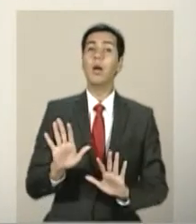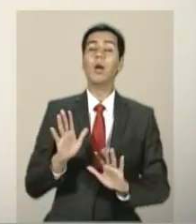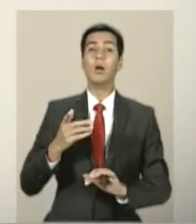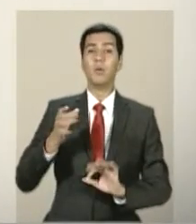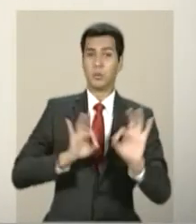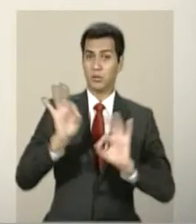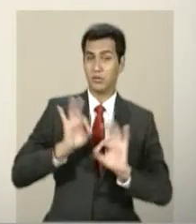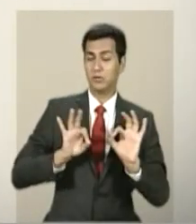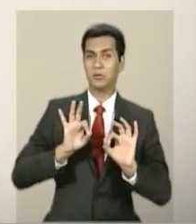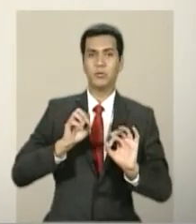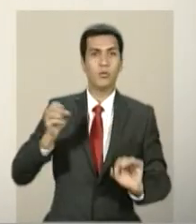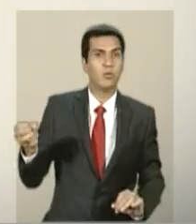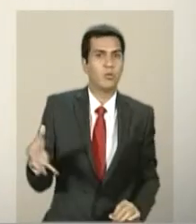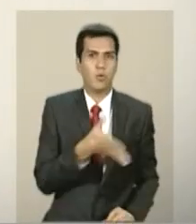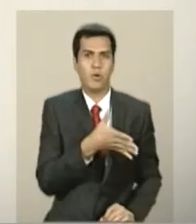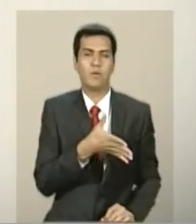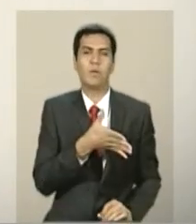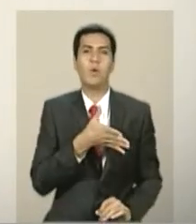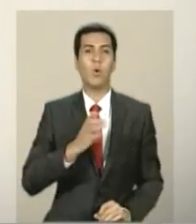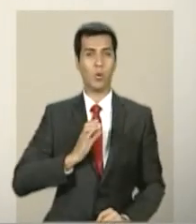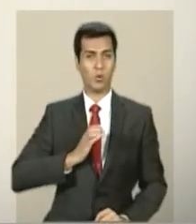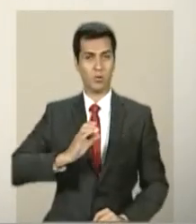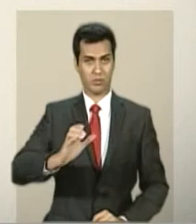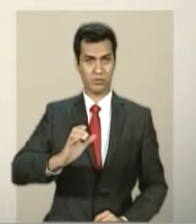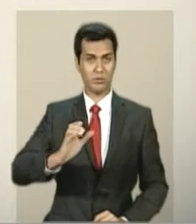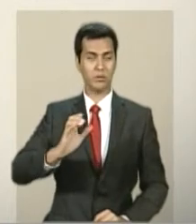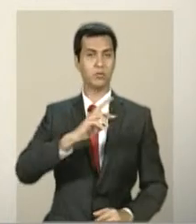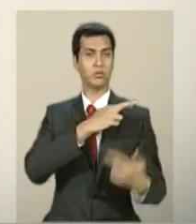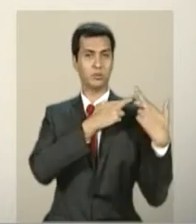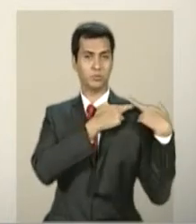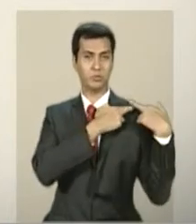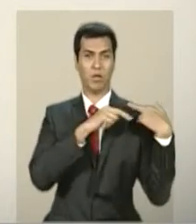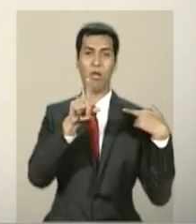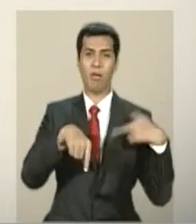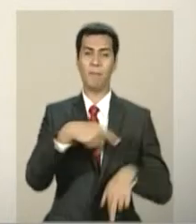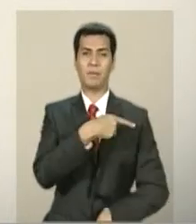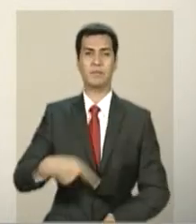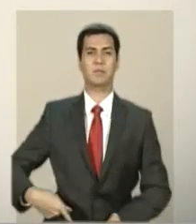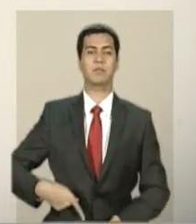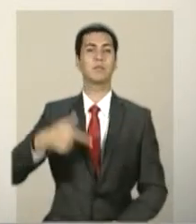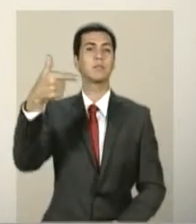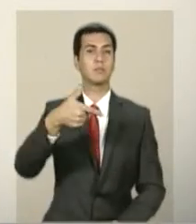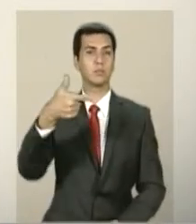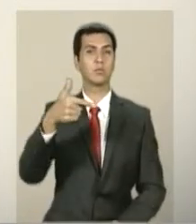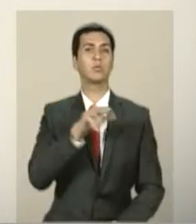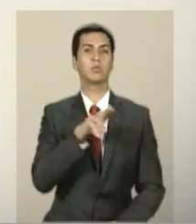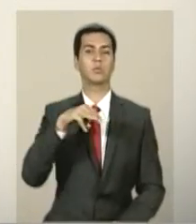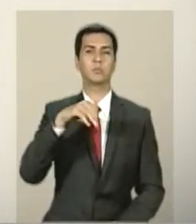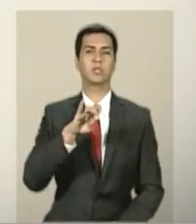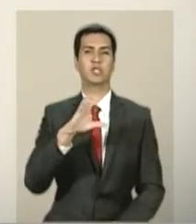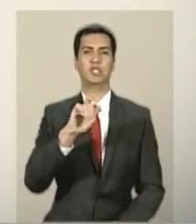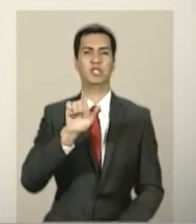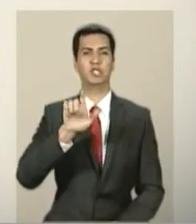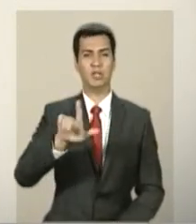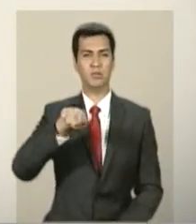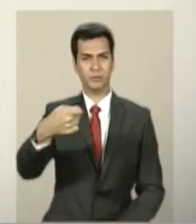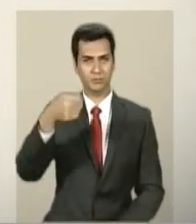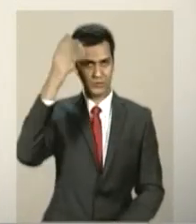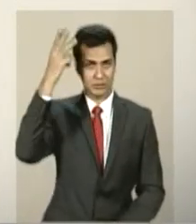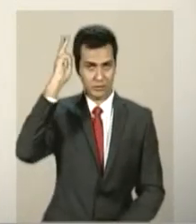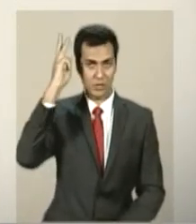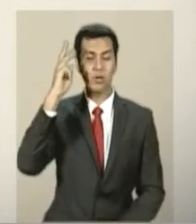está sendo coordenada pelo vice-presidente Michel Temer junto com os Ministérios da defesa e da Justiça